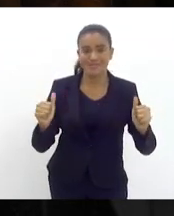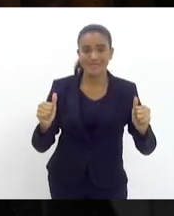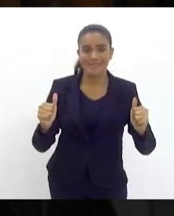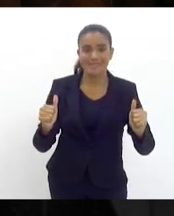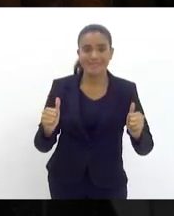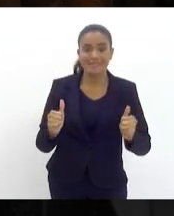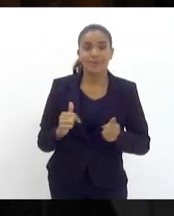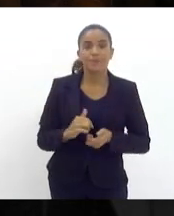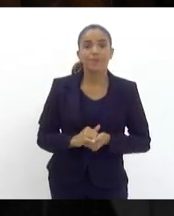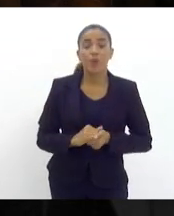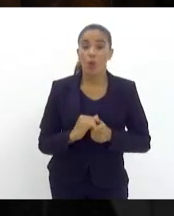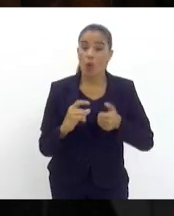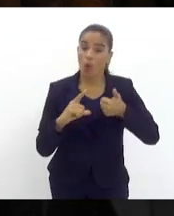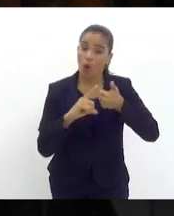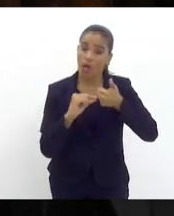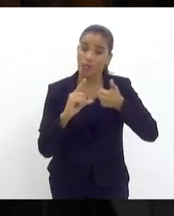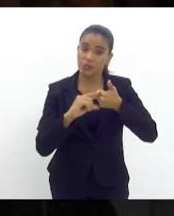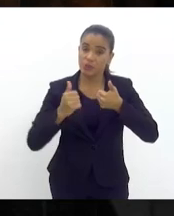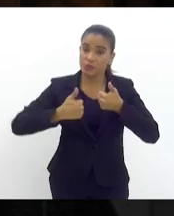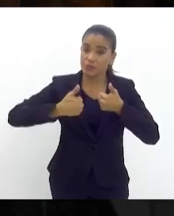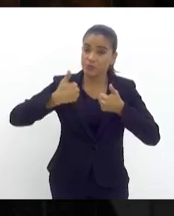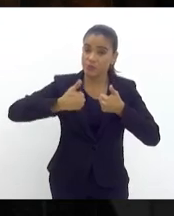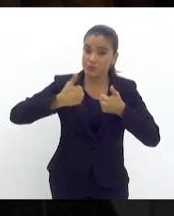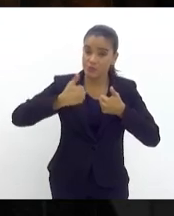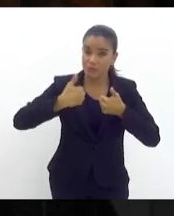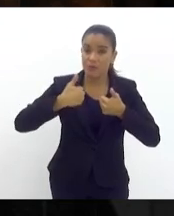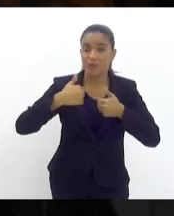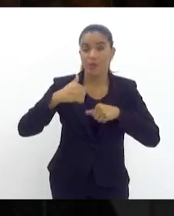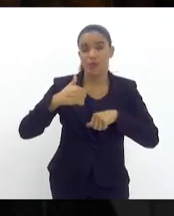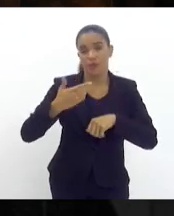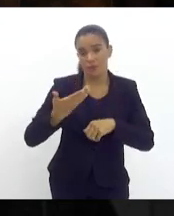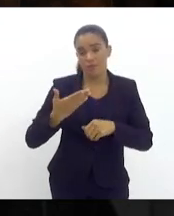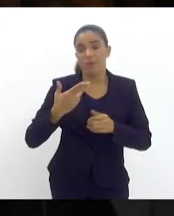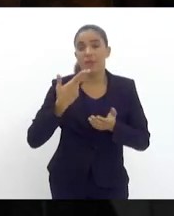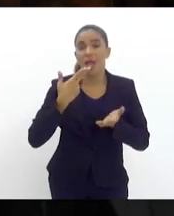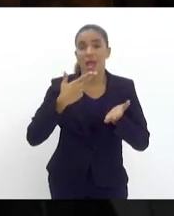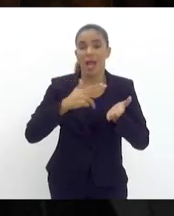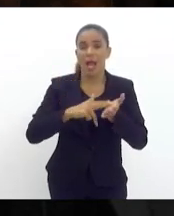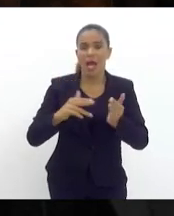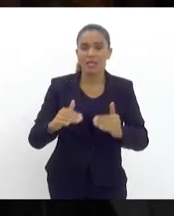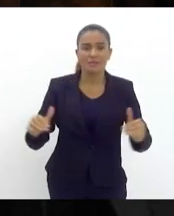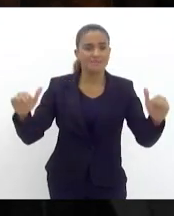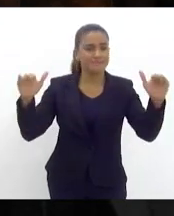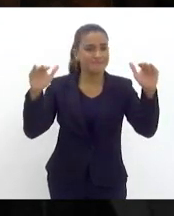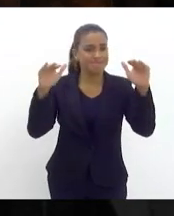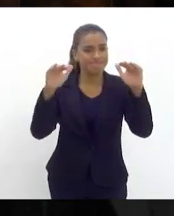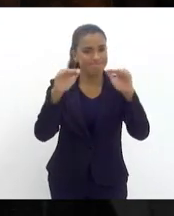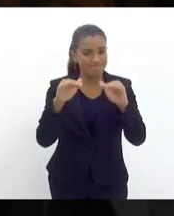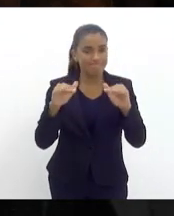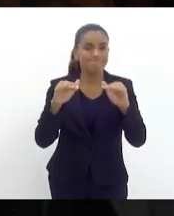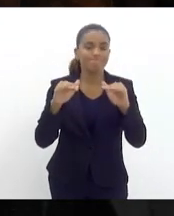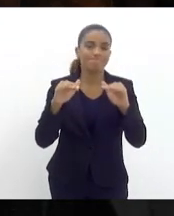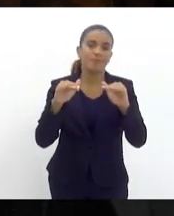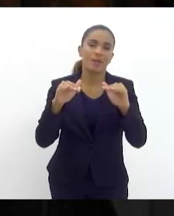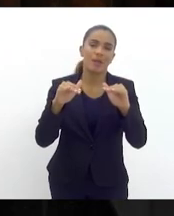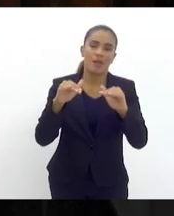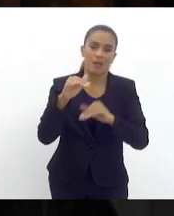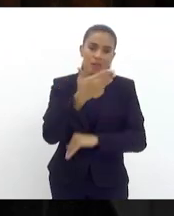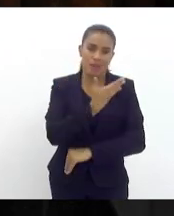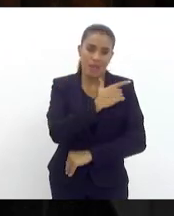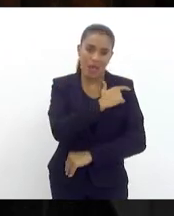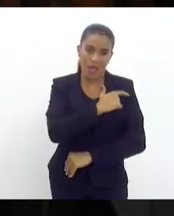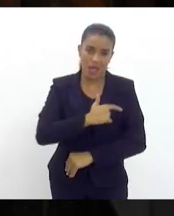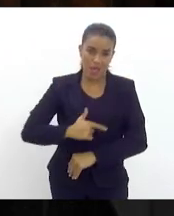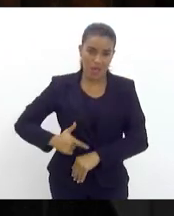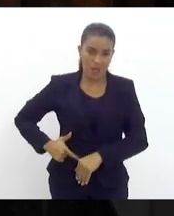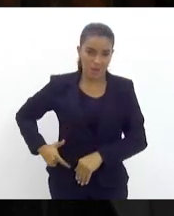diz o artigo primeiro da Carta Magna da República